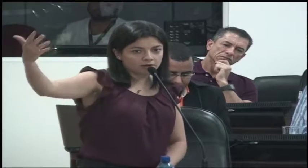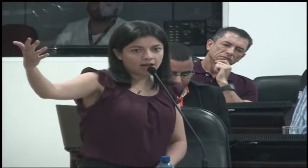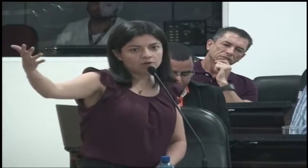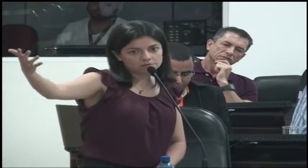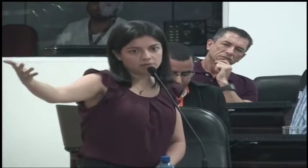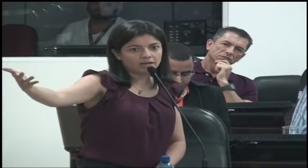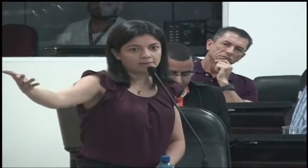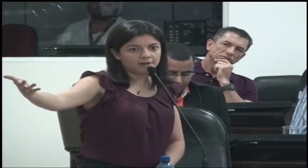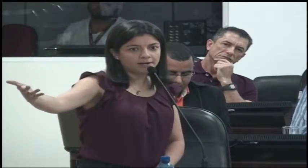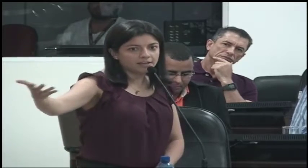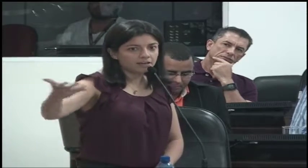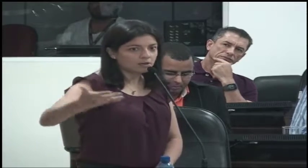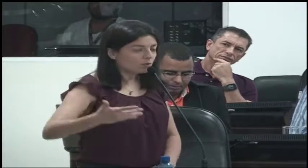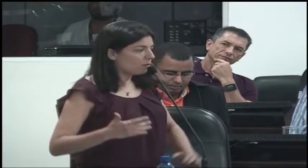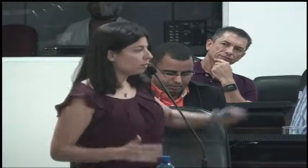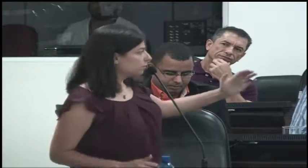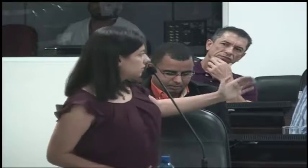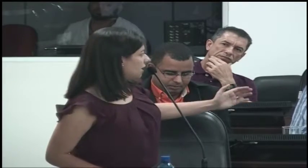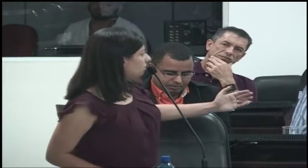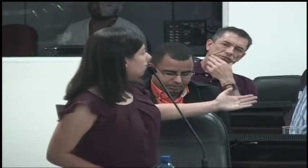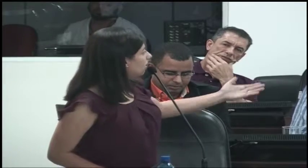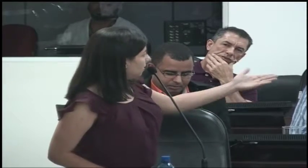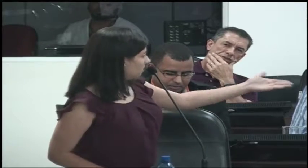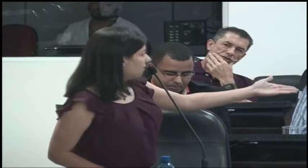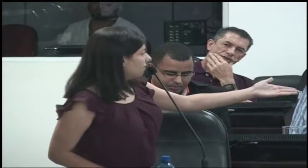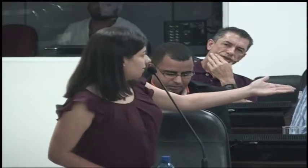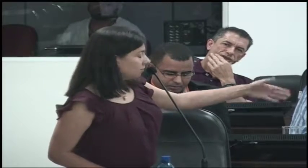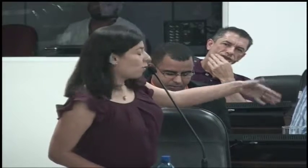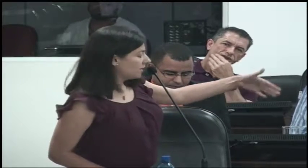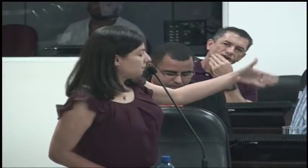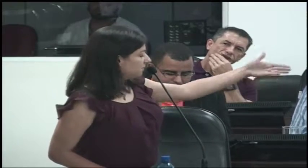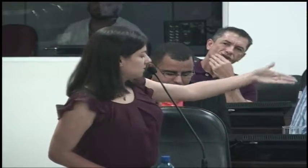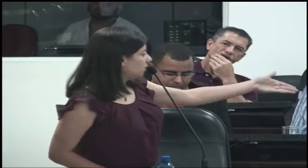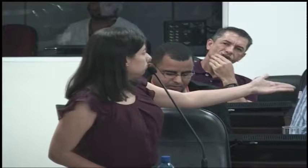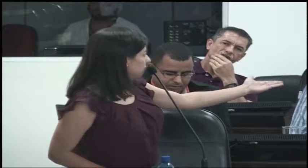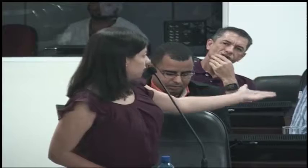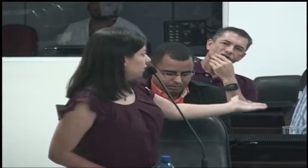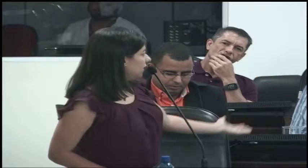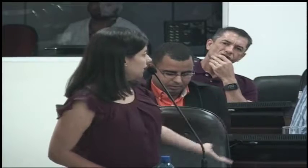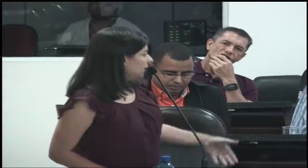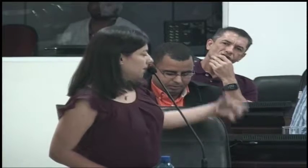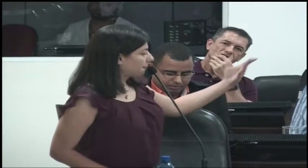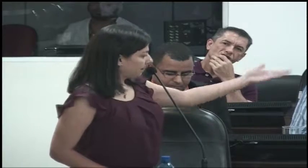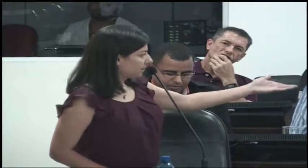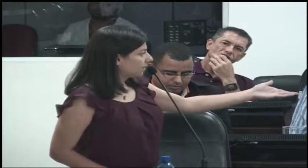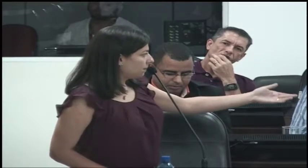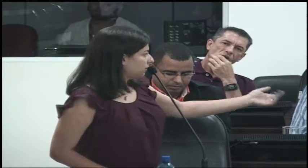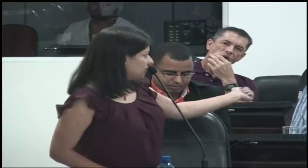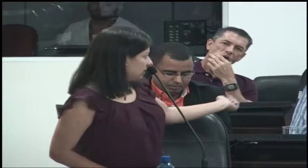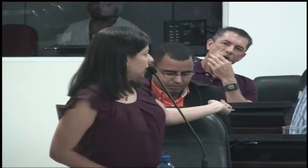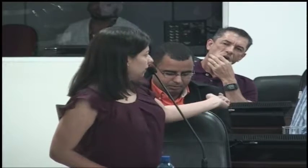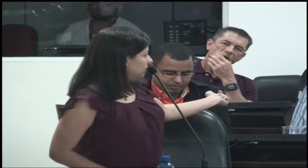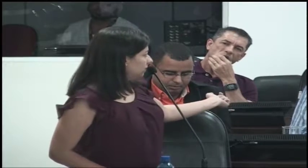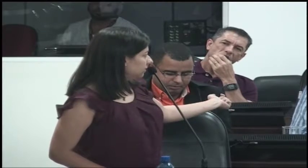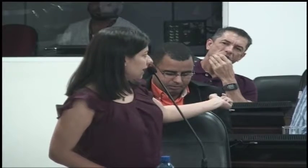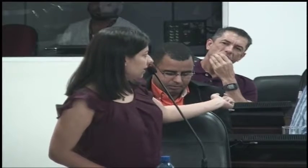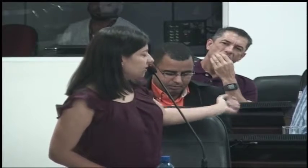do Holocausto na Alemanha com a exposição promovida e